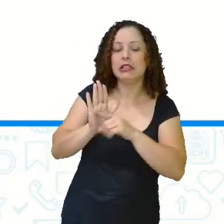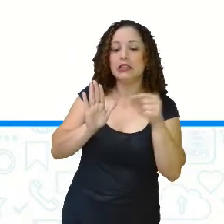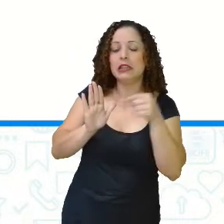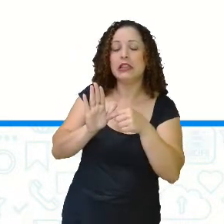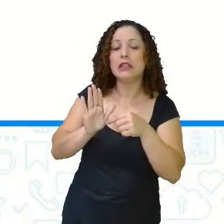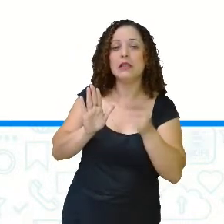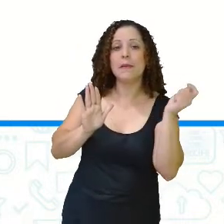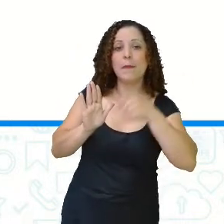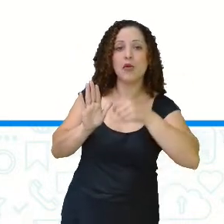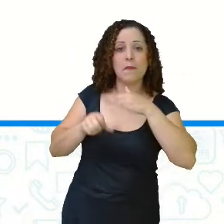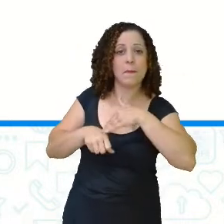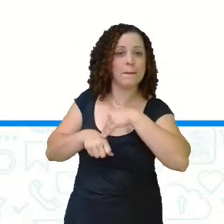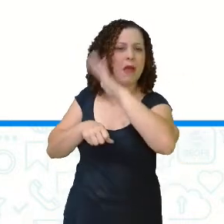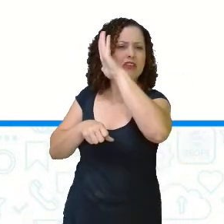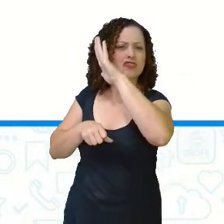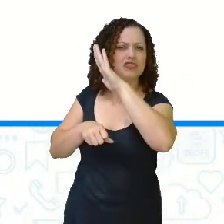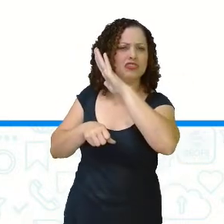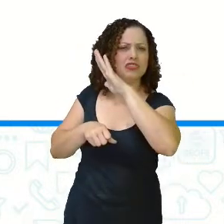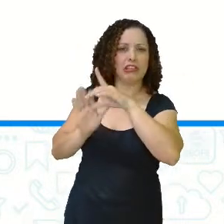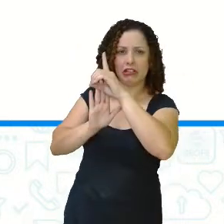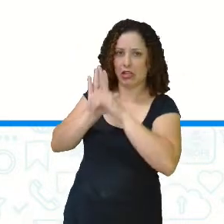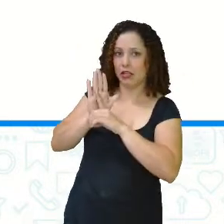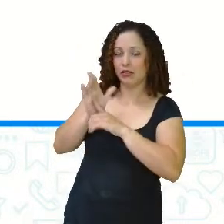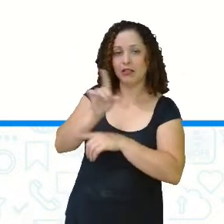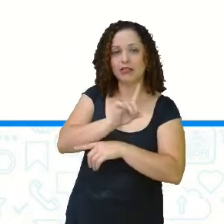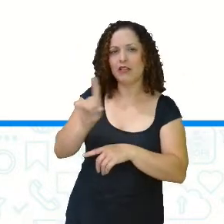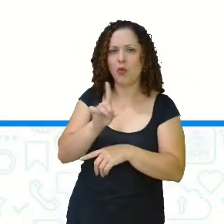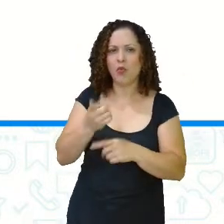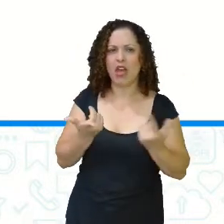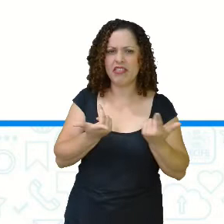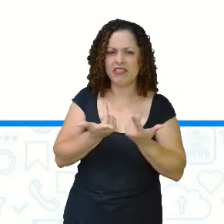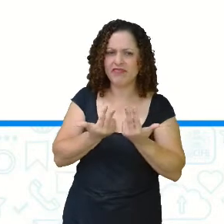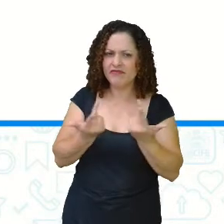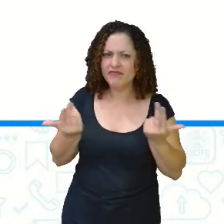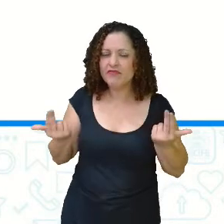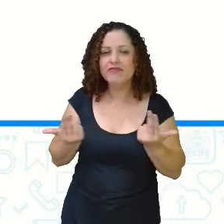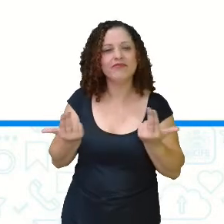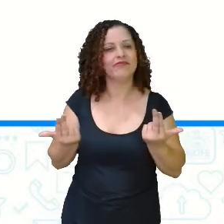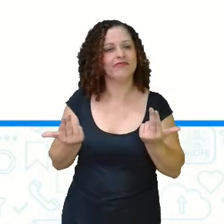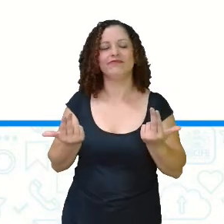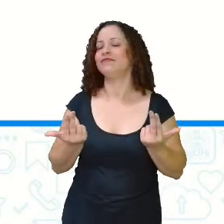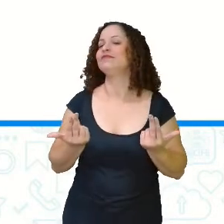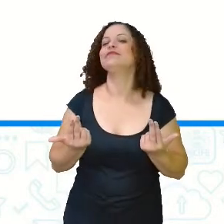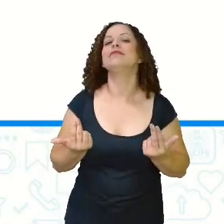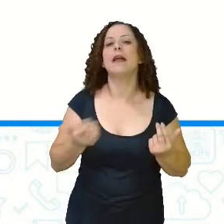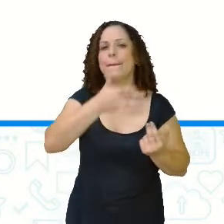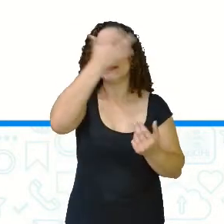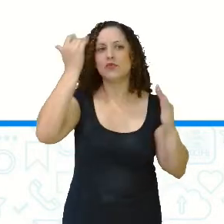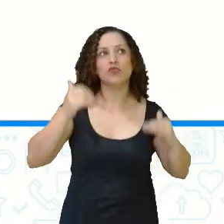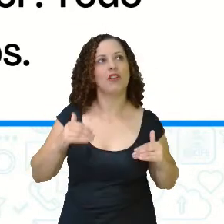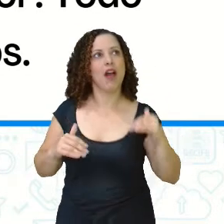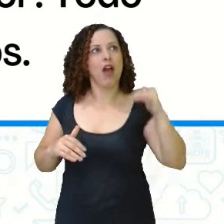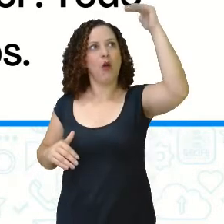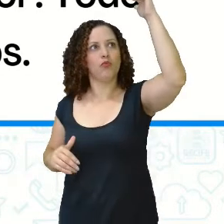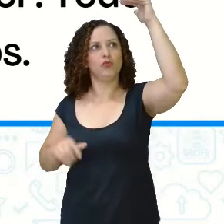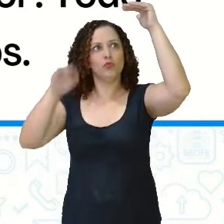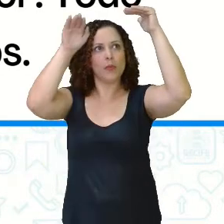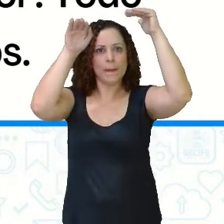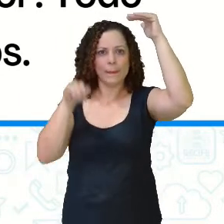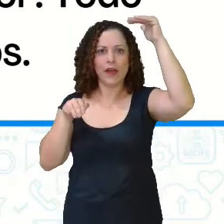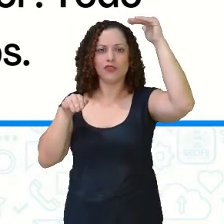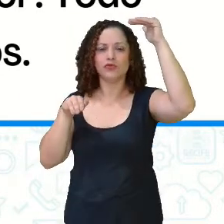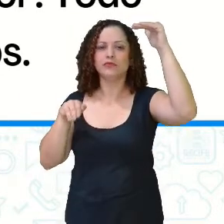mais? Isso mesmo, não faz diferença. Os altos e os baixos têm os mesmos